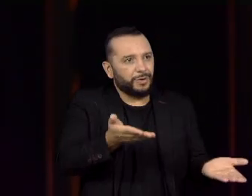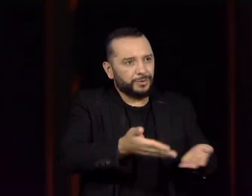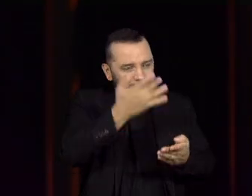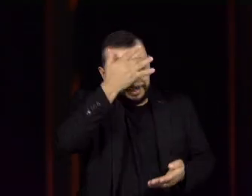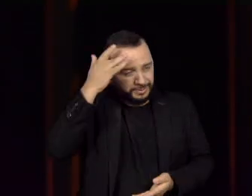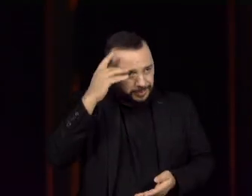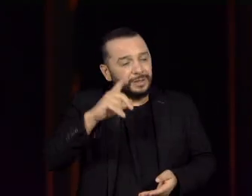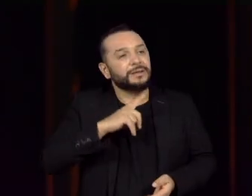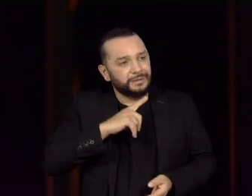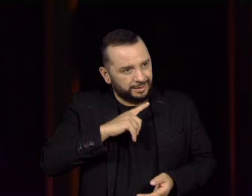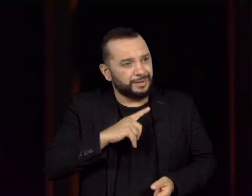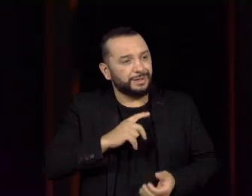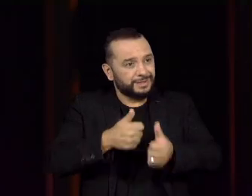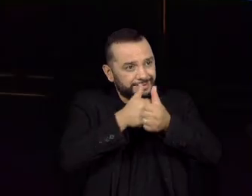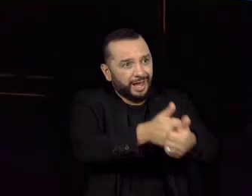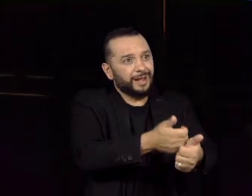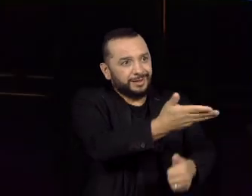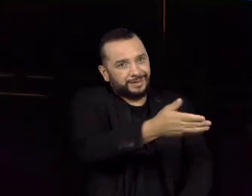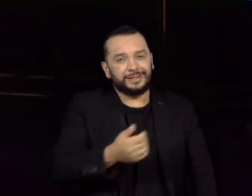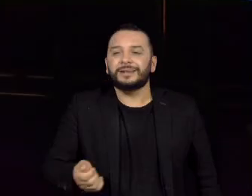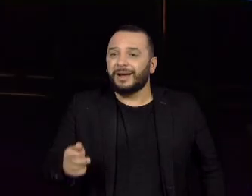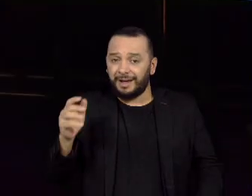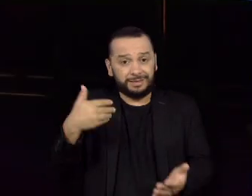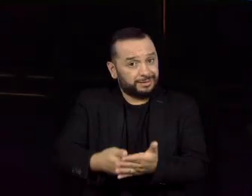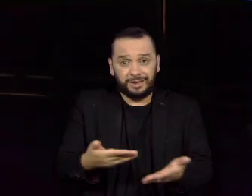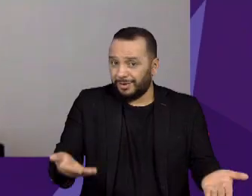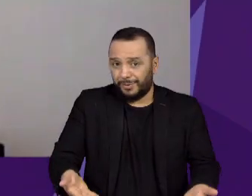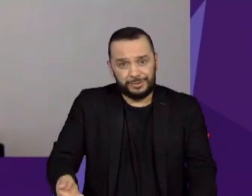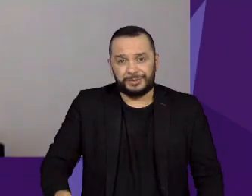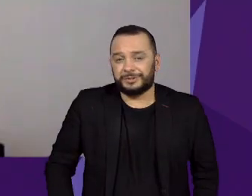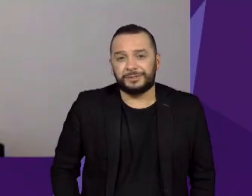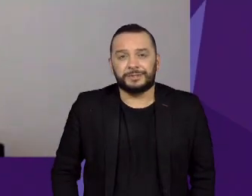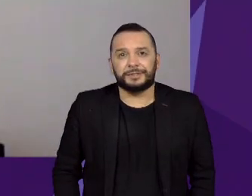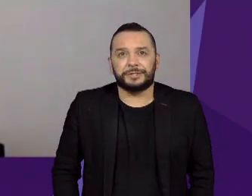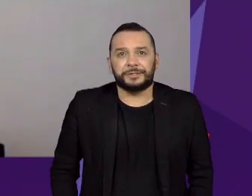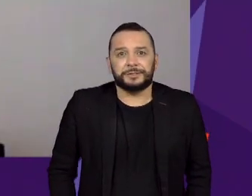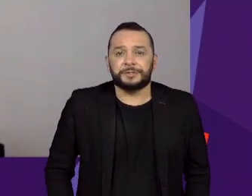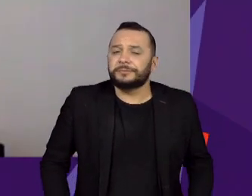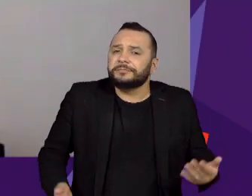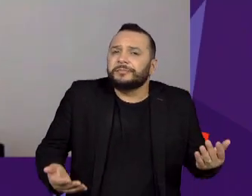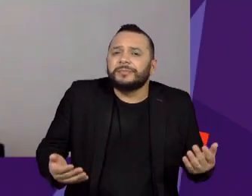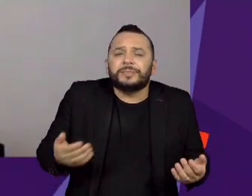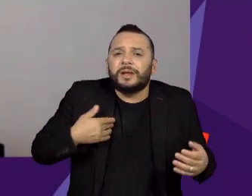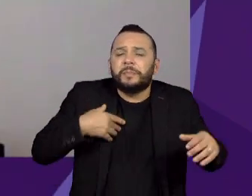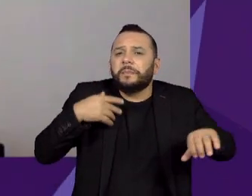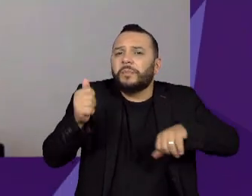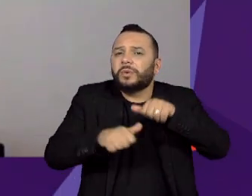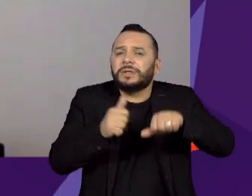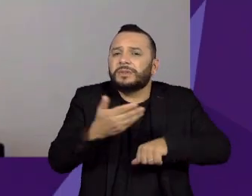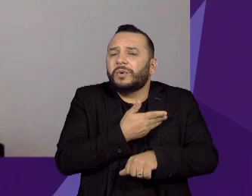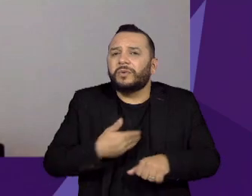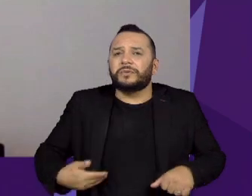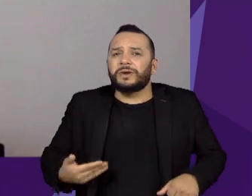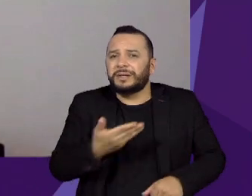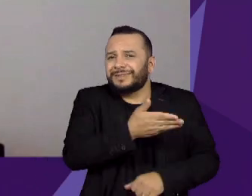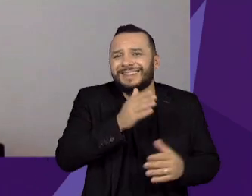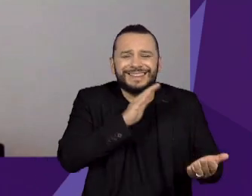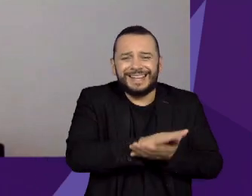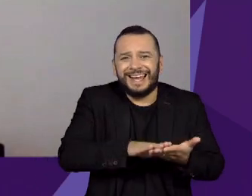nesse capítulo, né? Para muita gente. Estamos nesse capítulo, nunca saíram dele. Não há nenhuma mudança do governo do primeiro